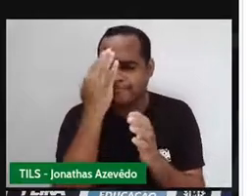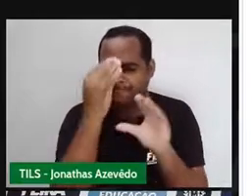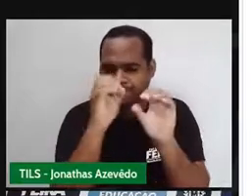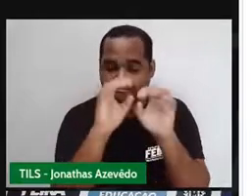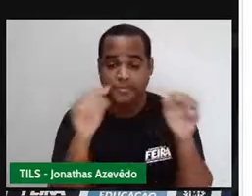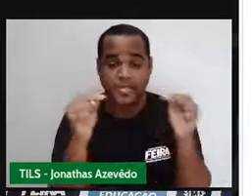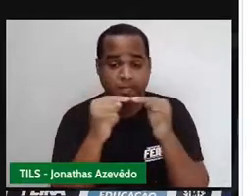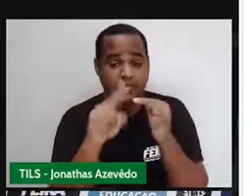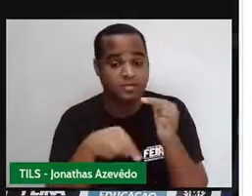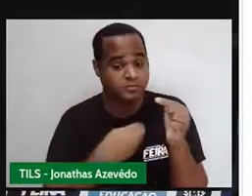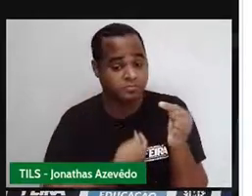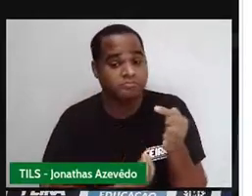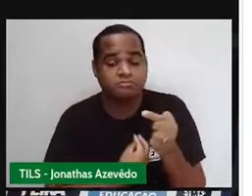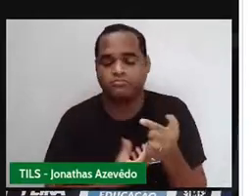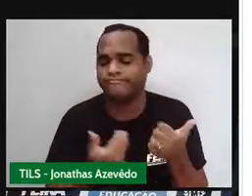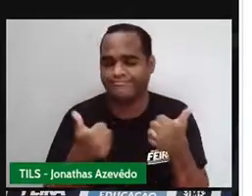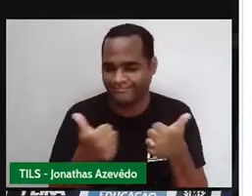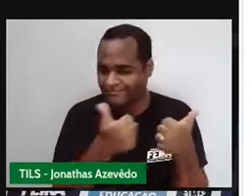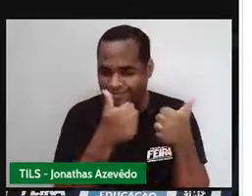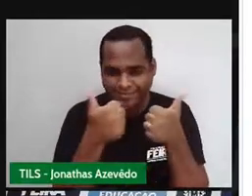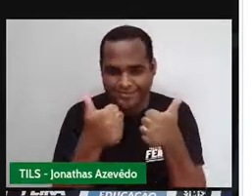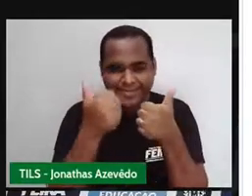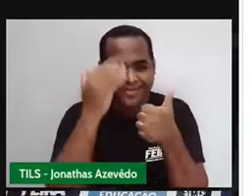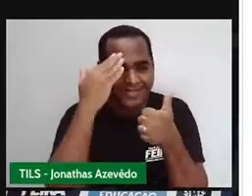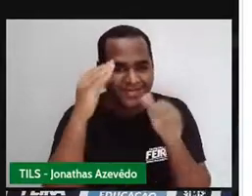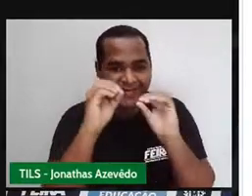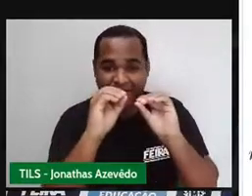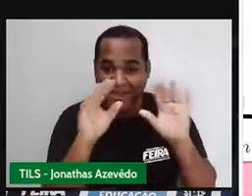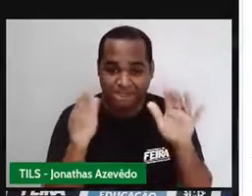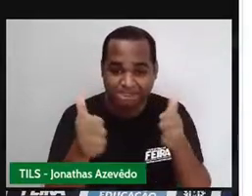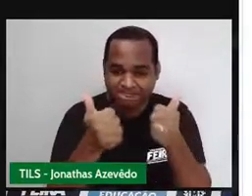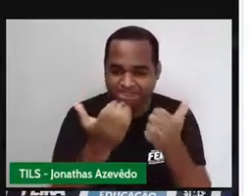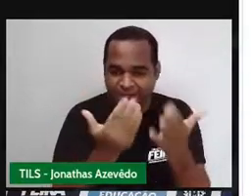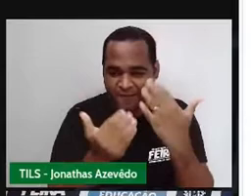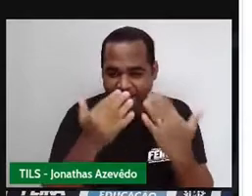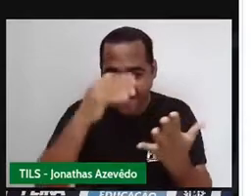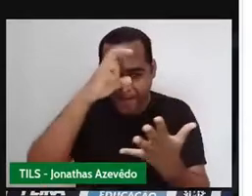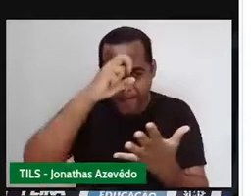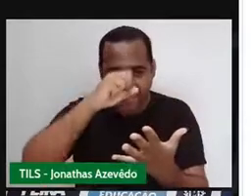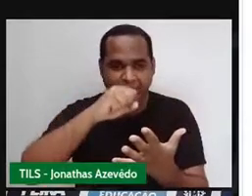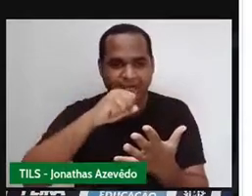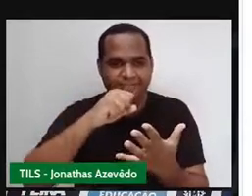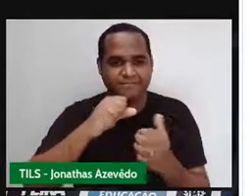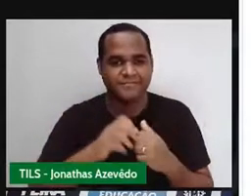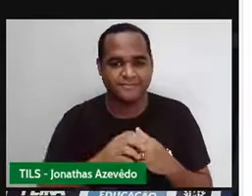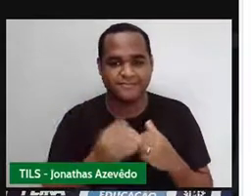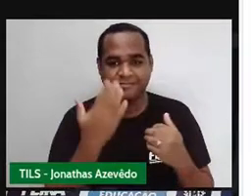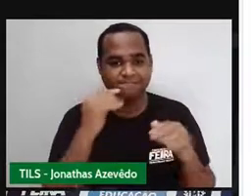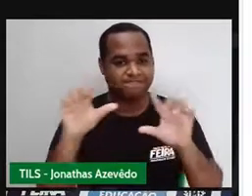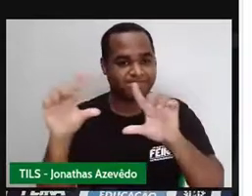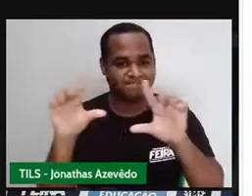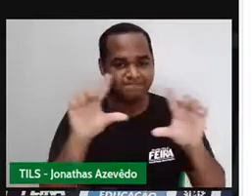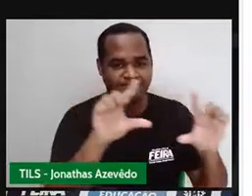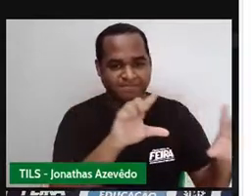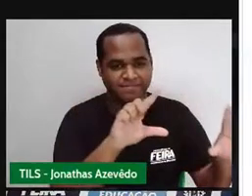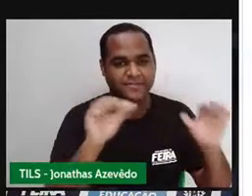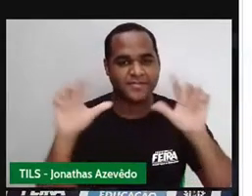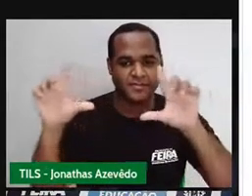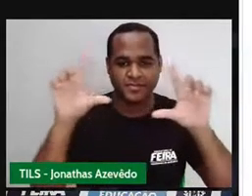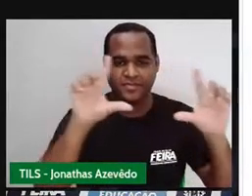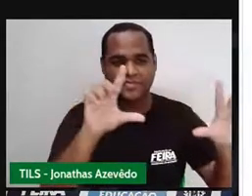como isso pode funcionar no mundo real belezinha massa Então vem aqui comigo Olha só arrastando a tela